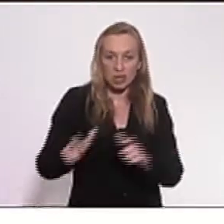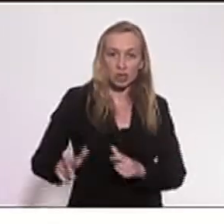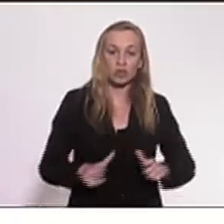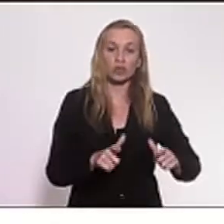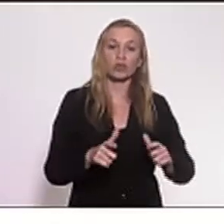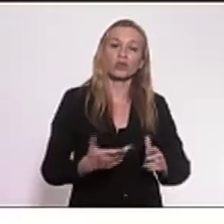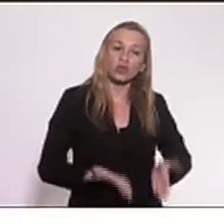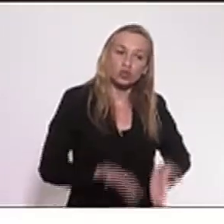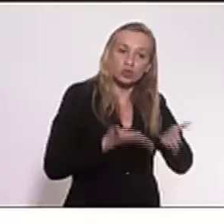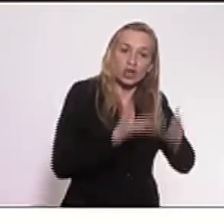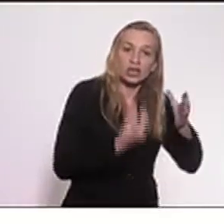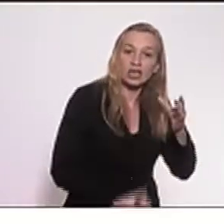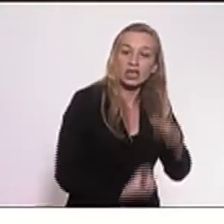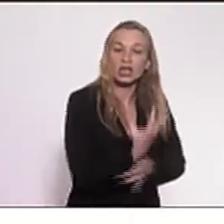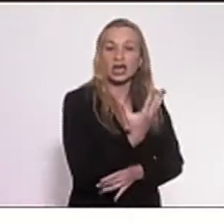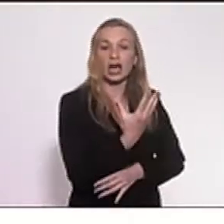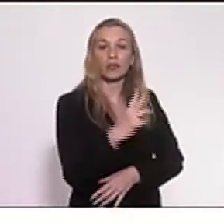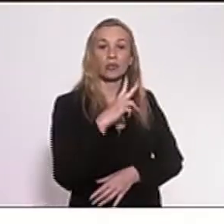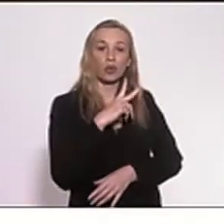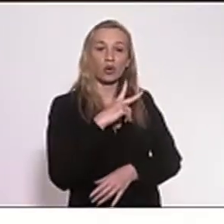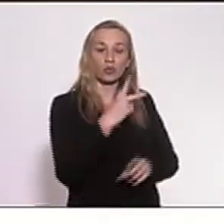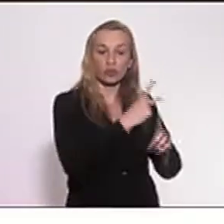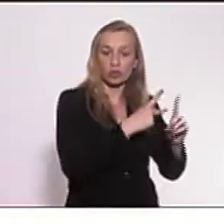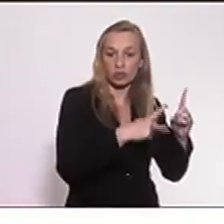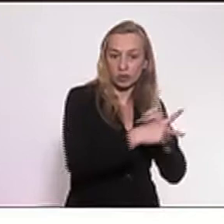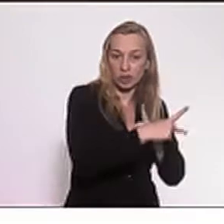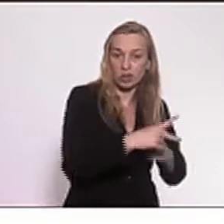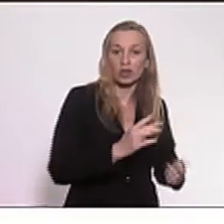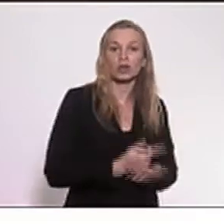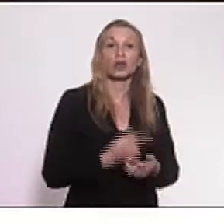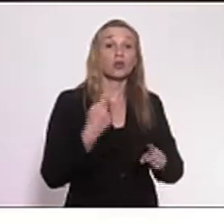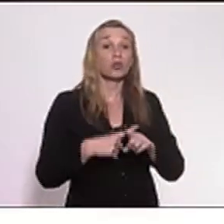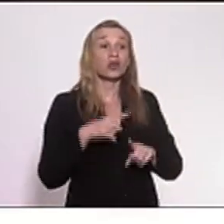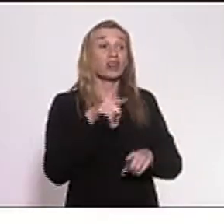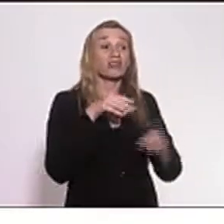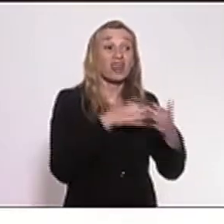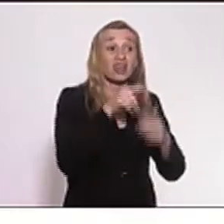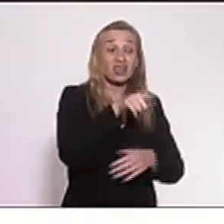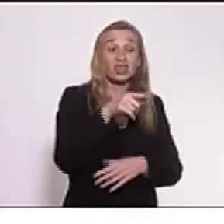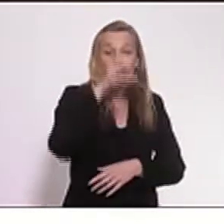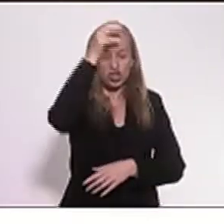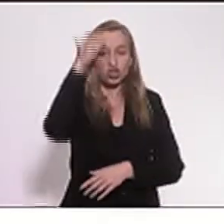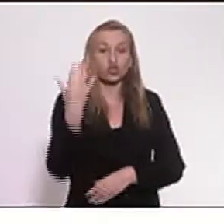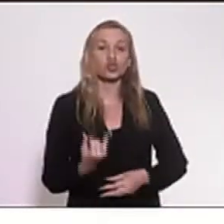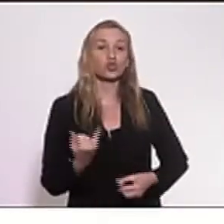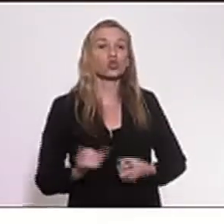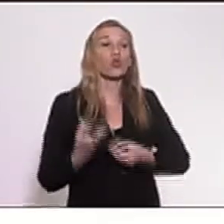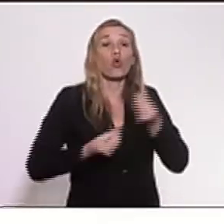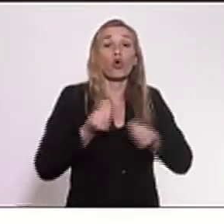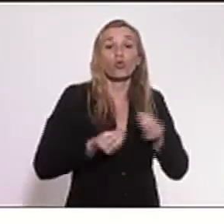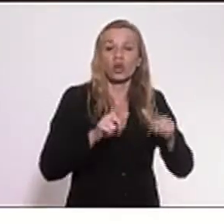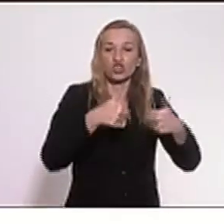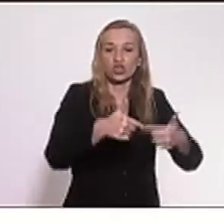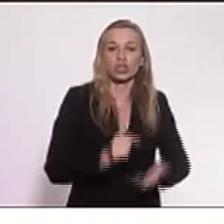criar regimes previdenciários próprios. Porque até ali, Tiaju, como é que funcionava? Os